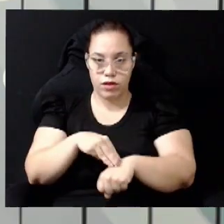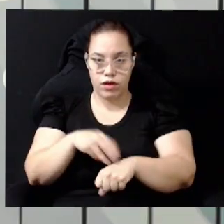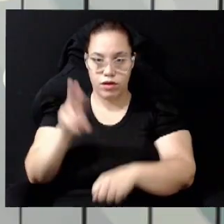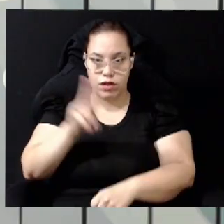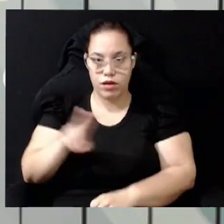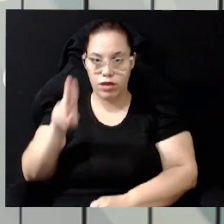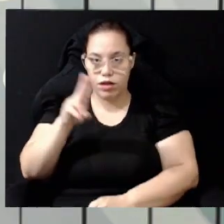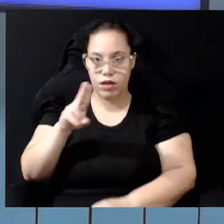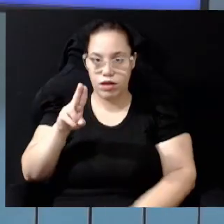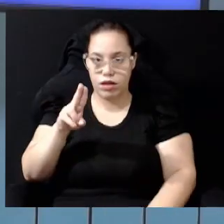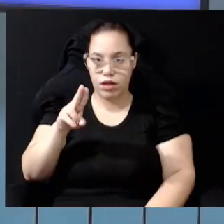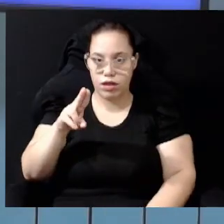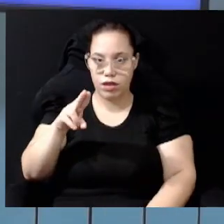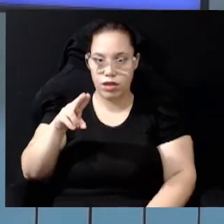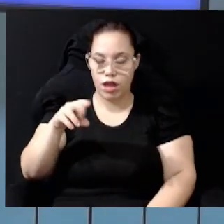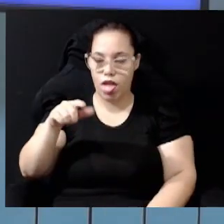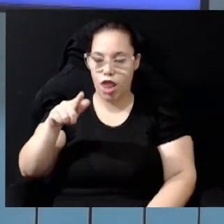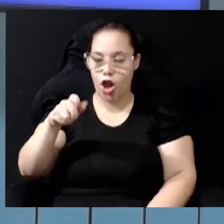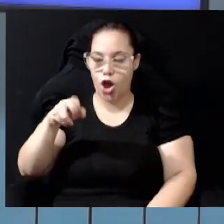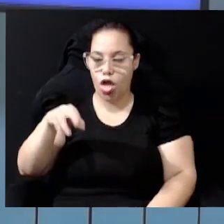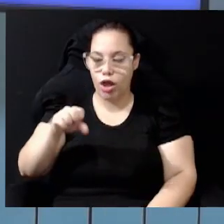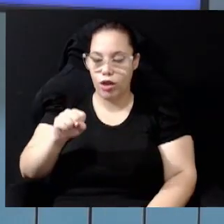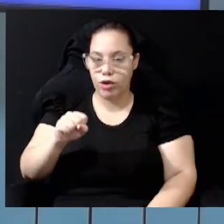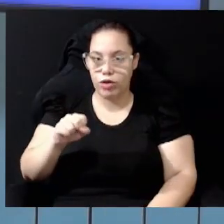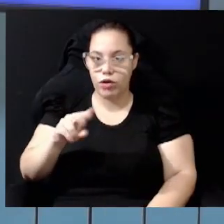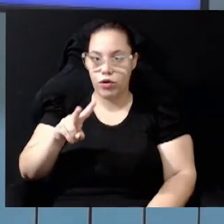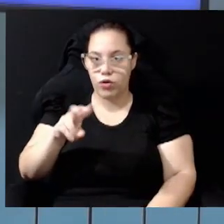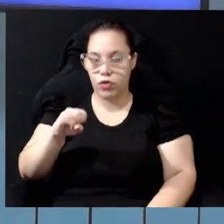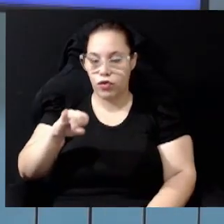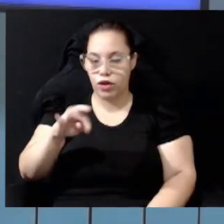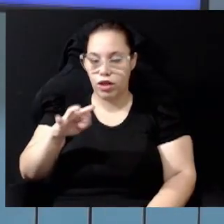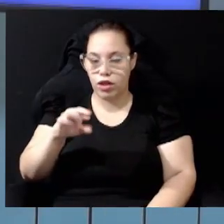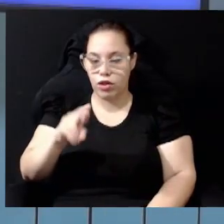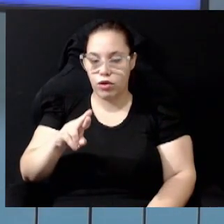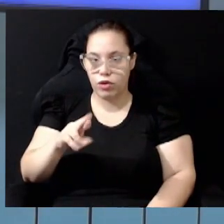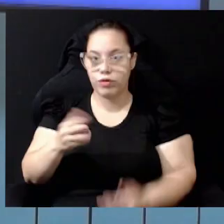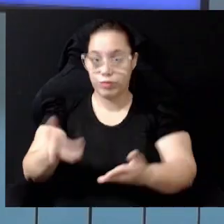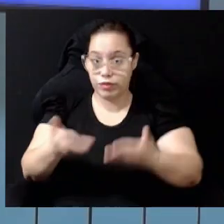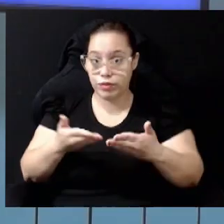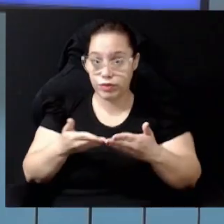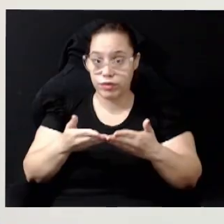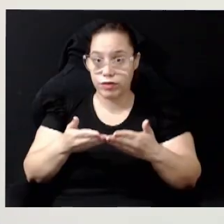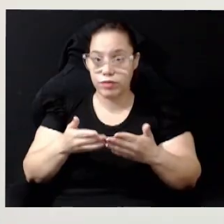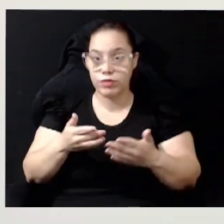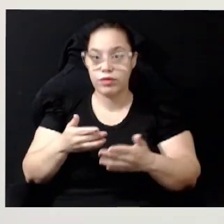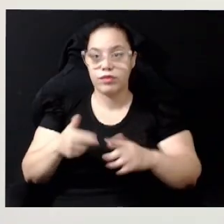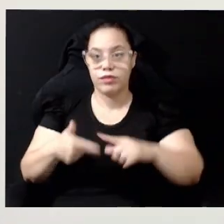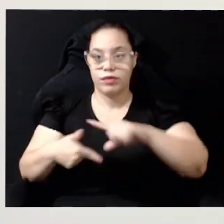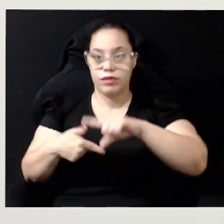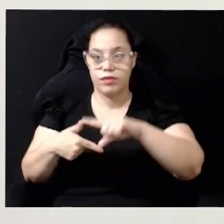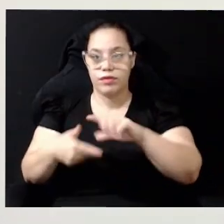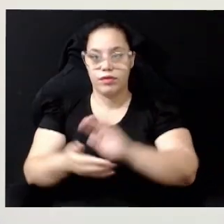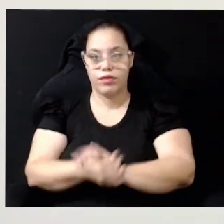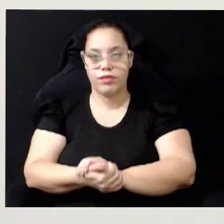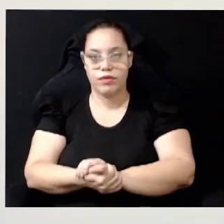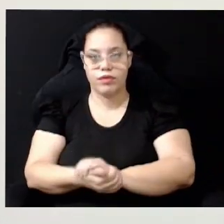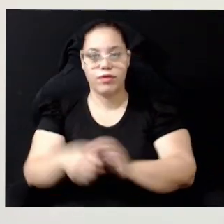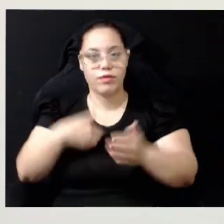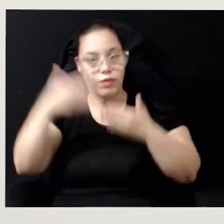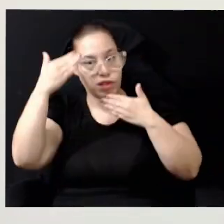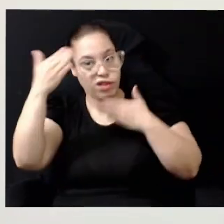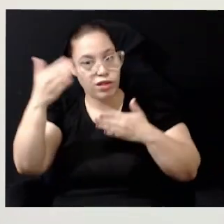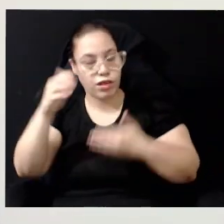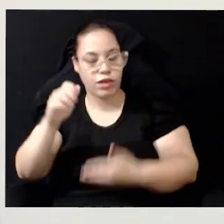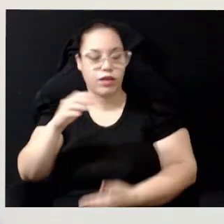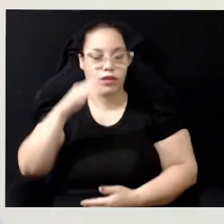de Londres. Doutor Vitor, muito obrigada pela sua participação aqui no nosso quadro. Eu que agradeço, Ana Paula,